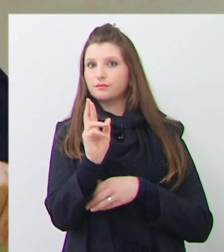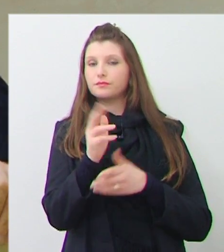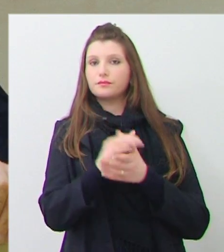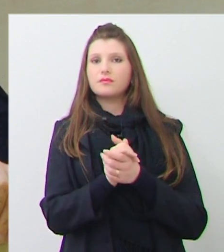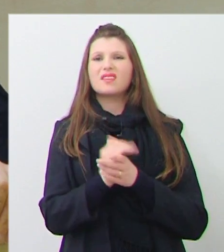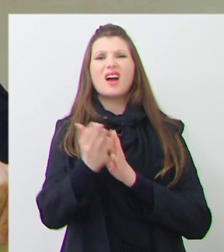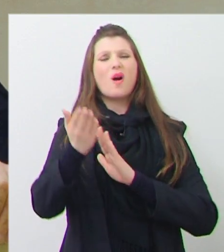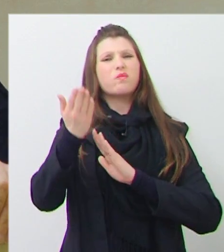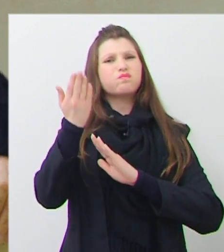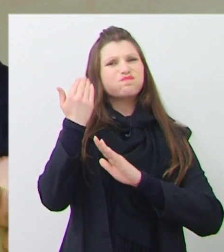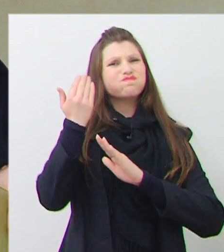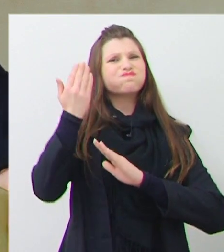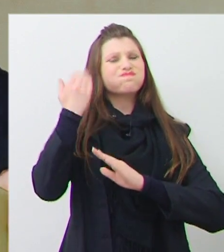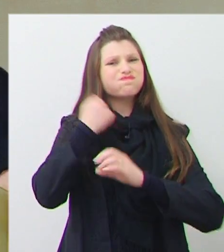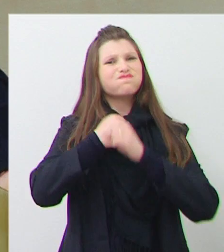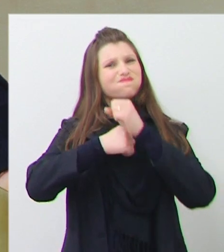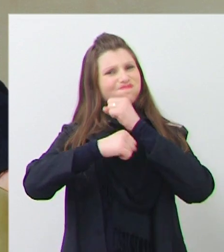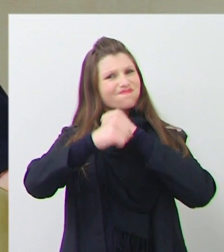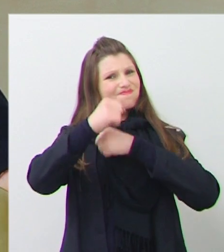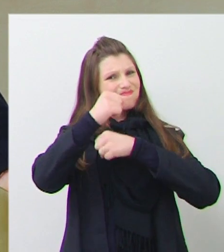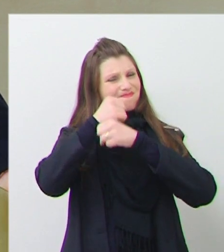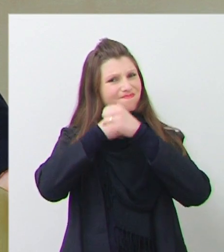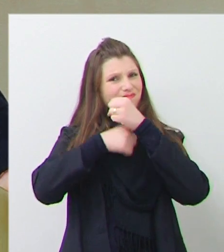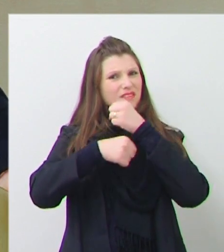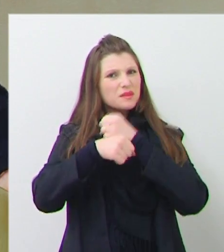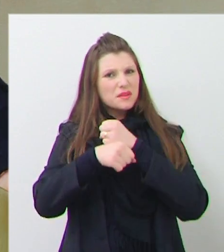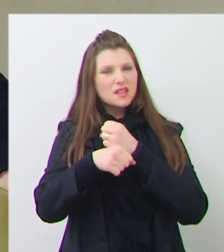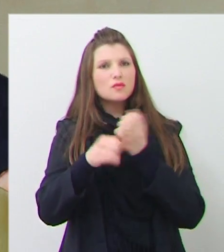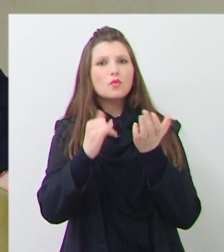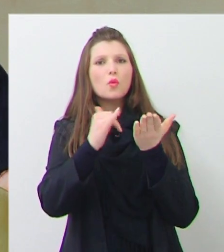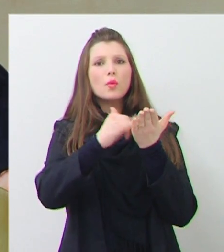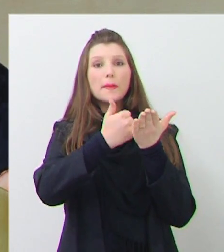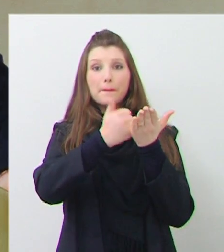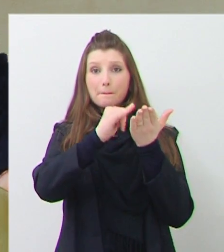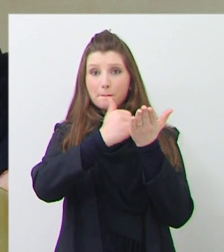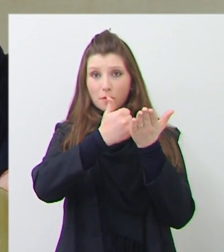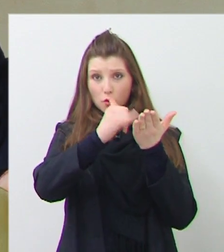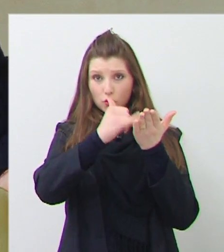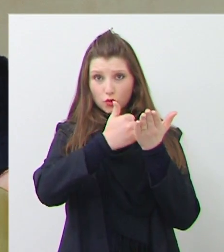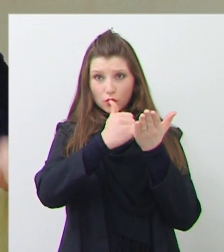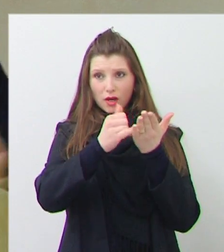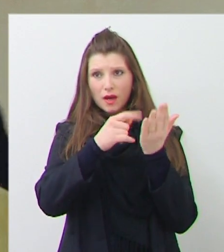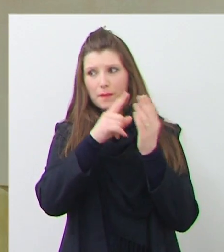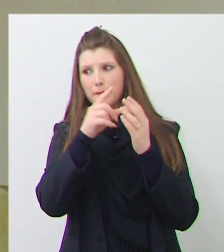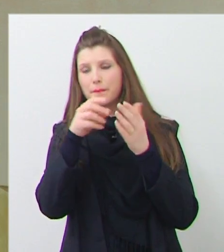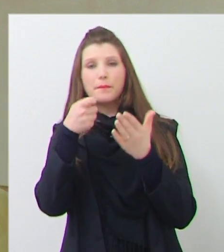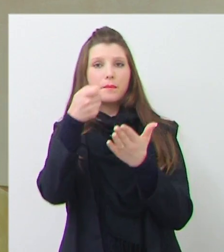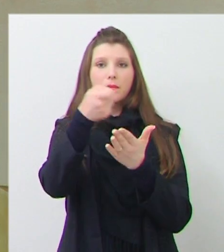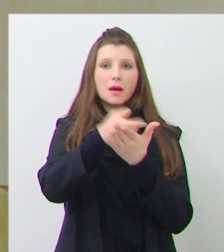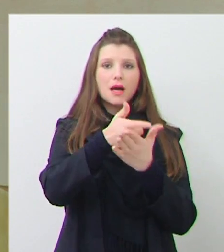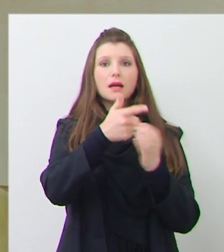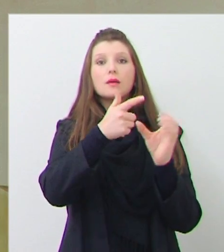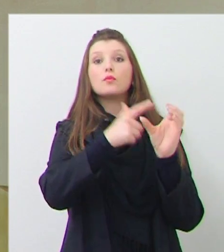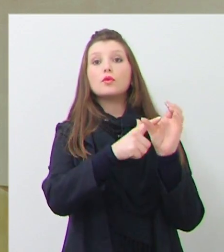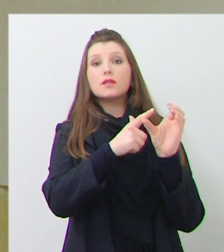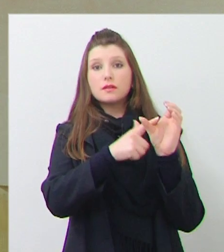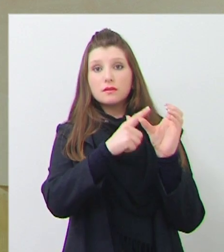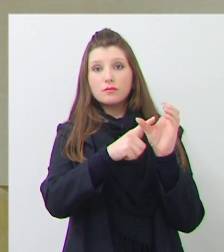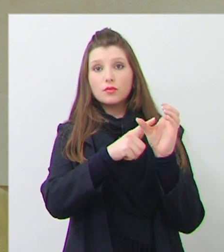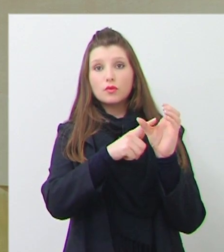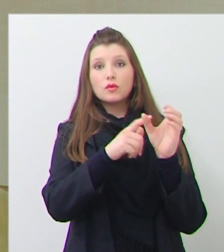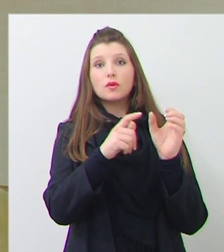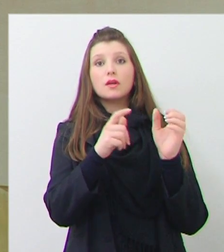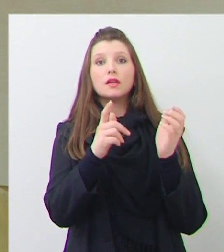era feito quando entendia-se que o desconto de imposto de renda era devido para o município. Aí você fazia encontro de contas com o município e